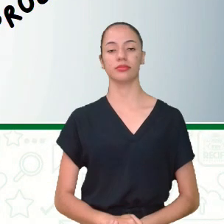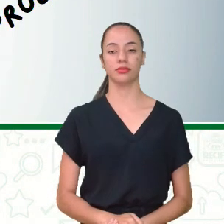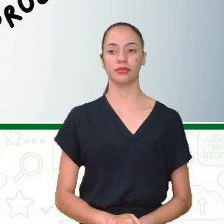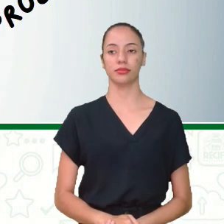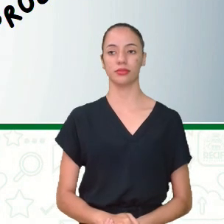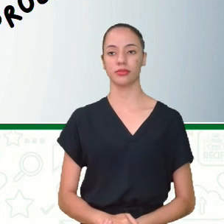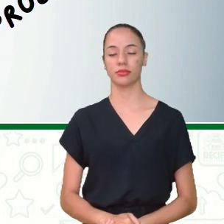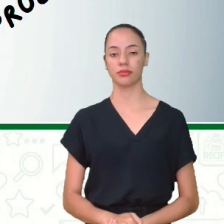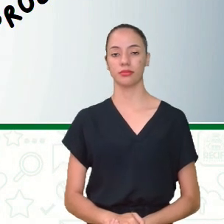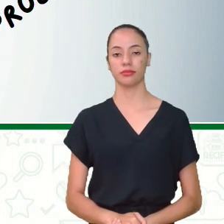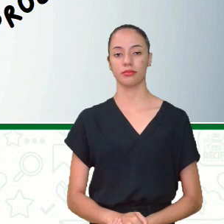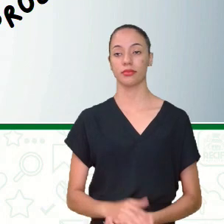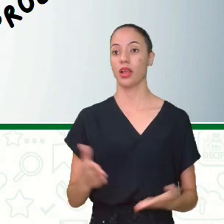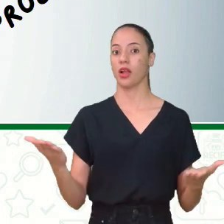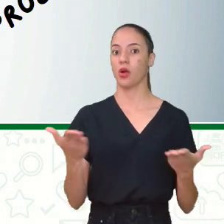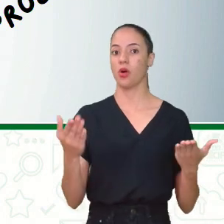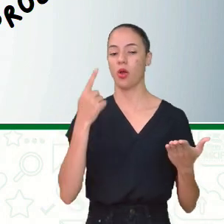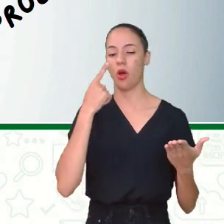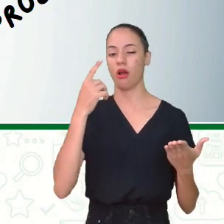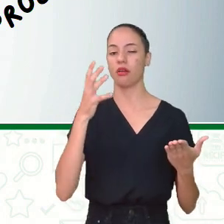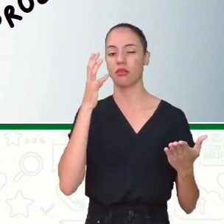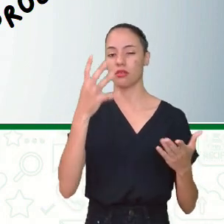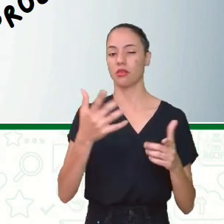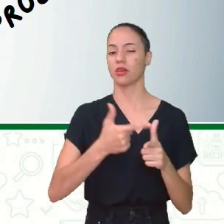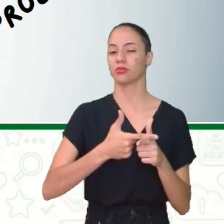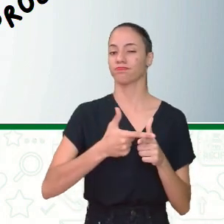para um problema, né?